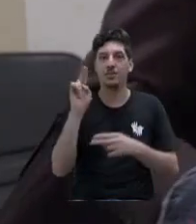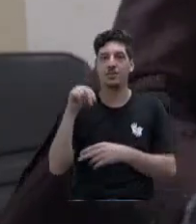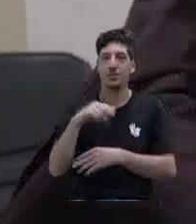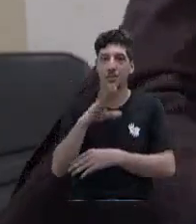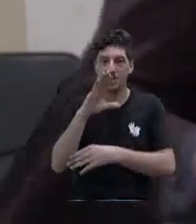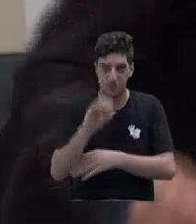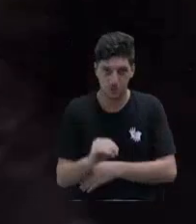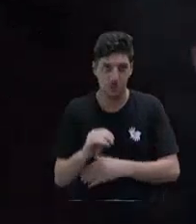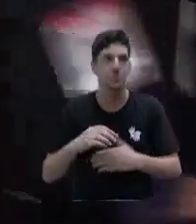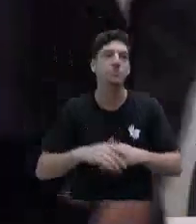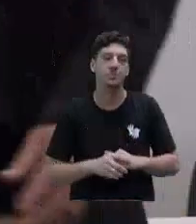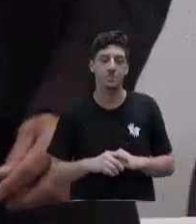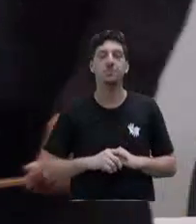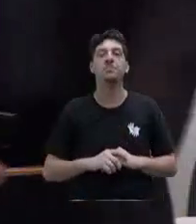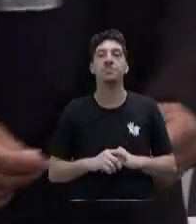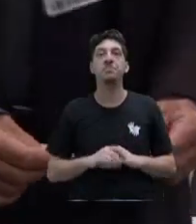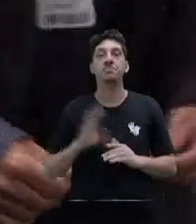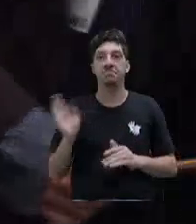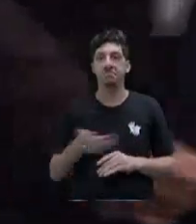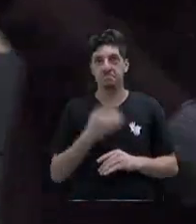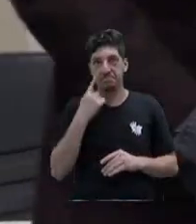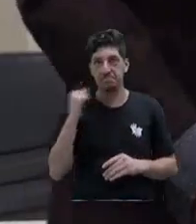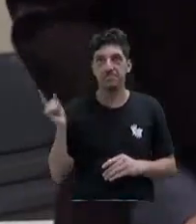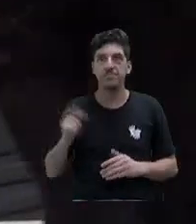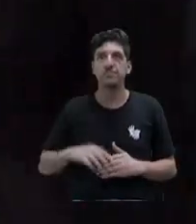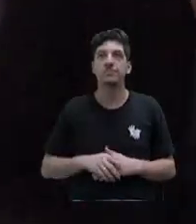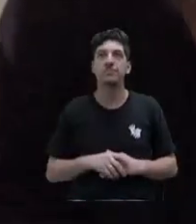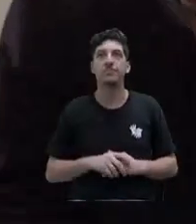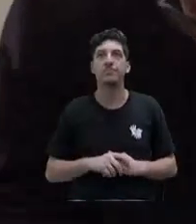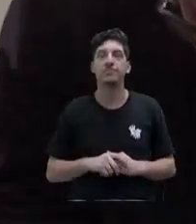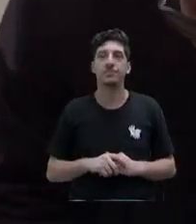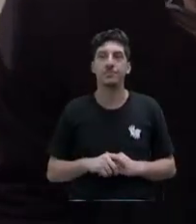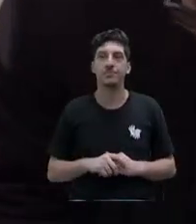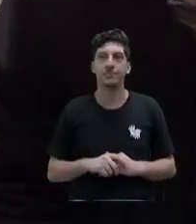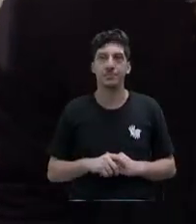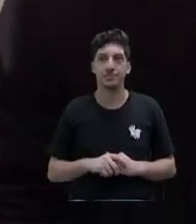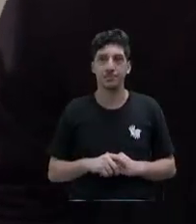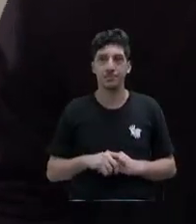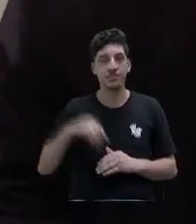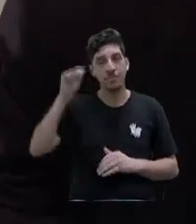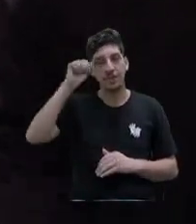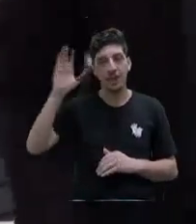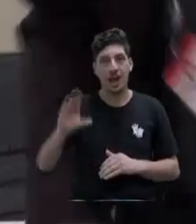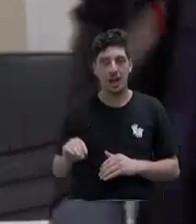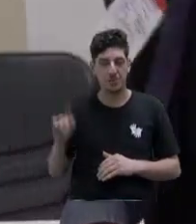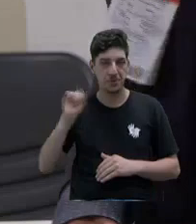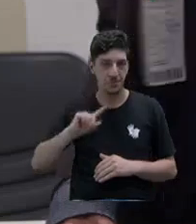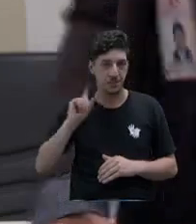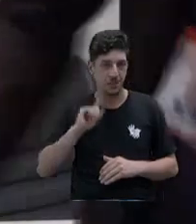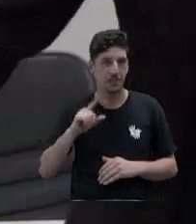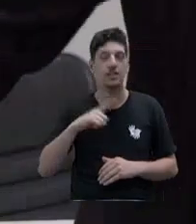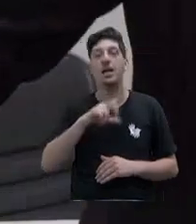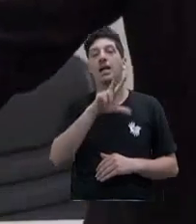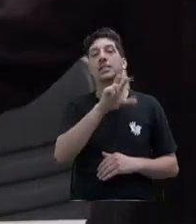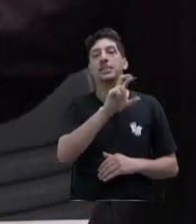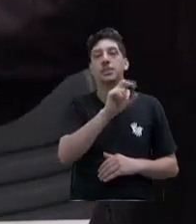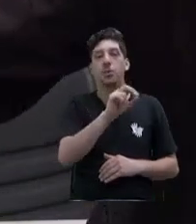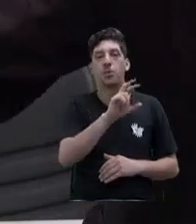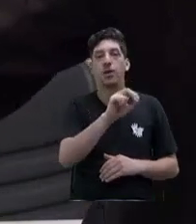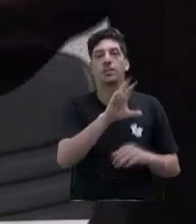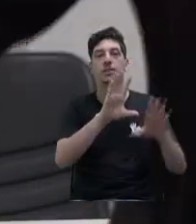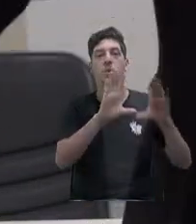Unesco. Pode passar? A afromineridade, então, nós temos 50 reinados e